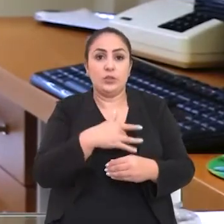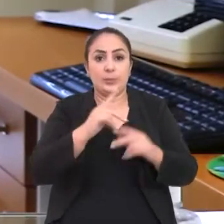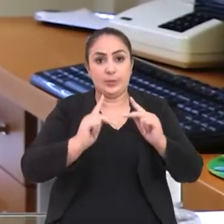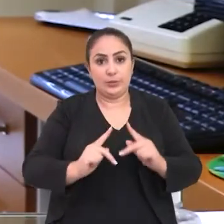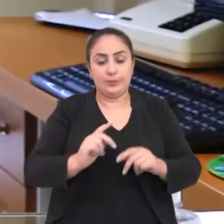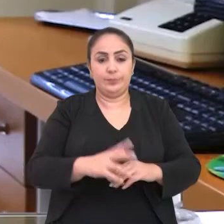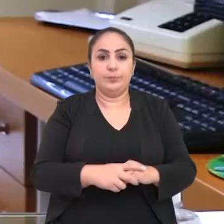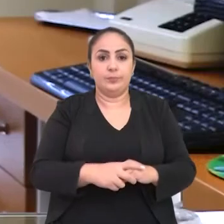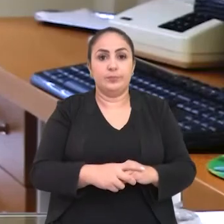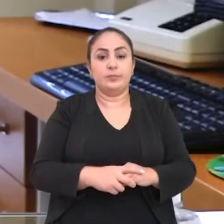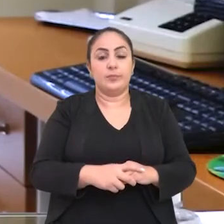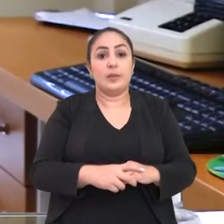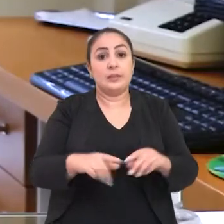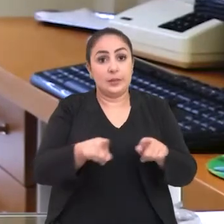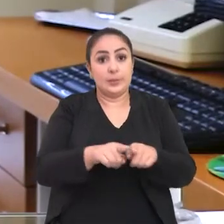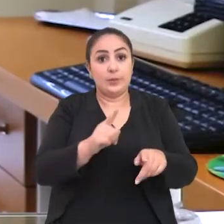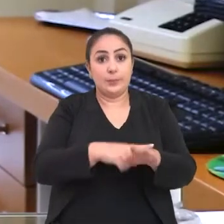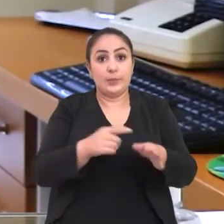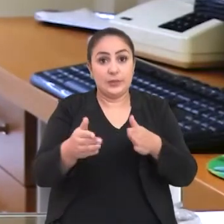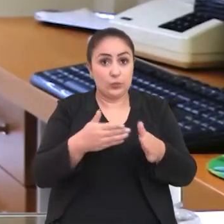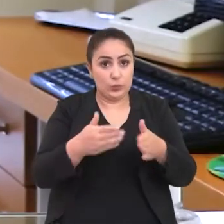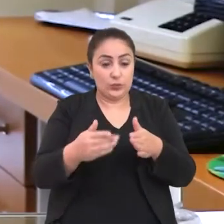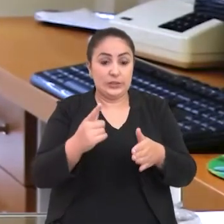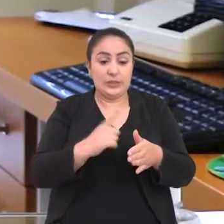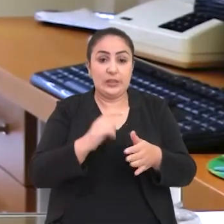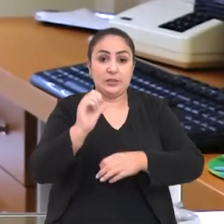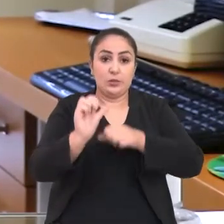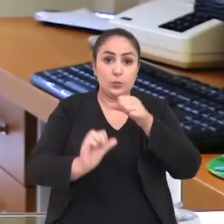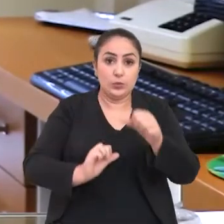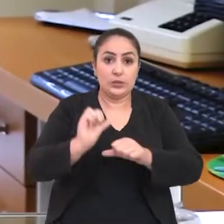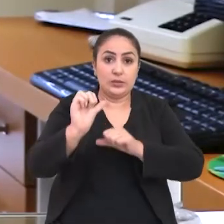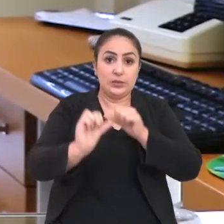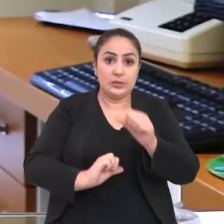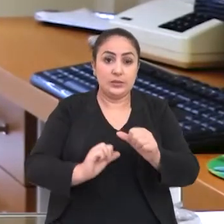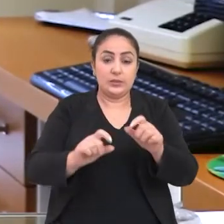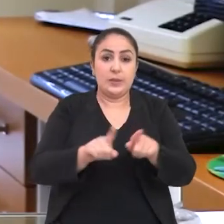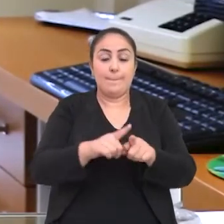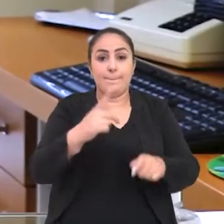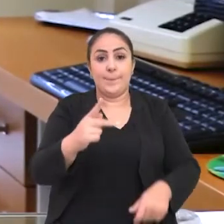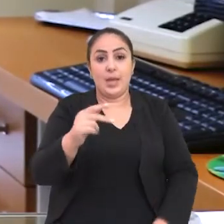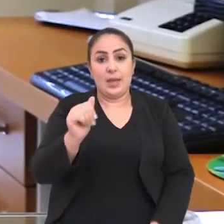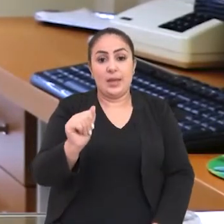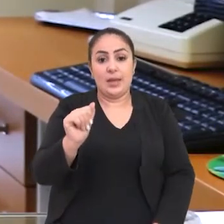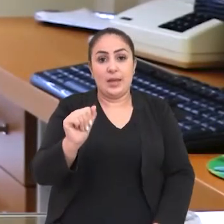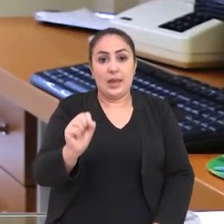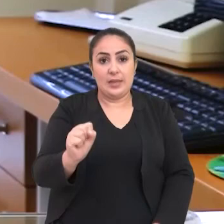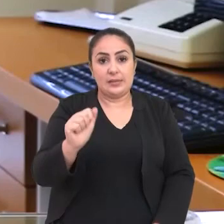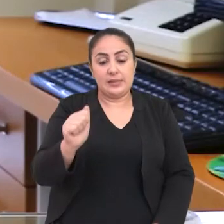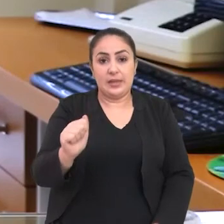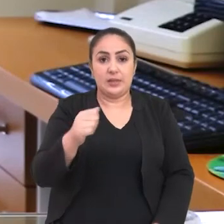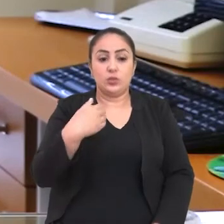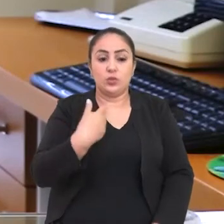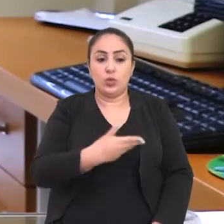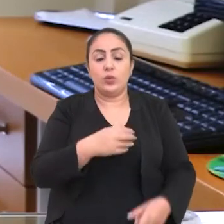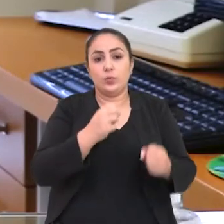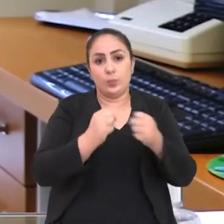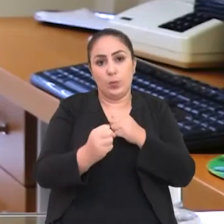indo a saúde do paciente. E naqueles então que tem essas alterações e o PSA, a gente